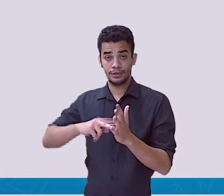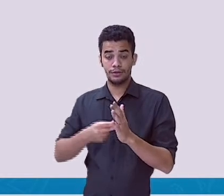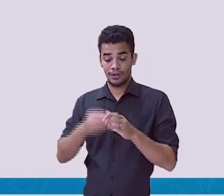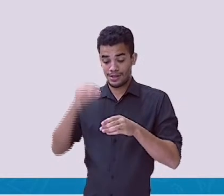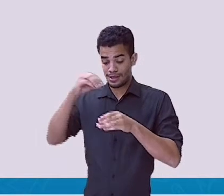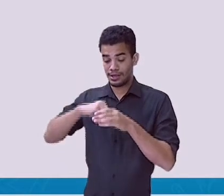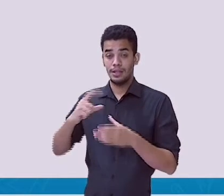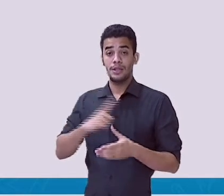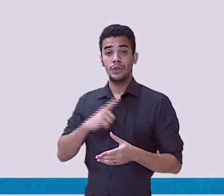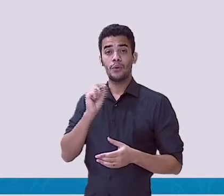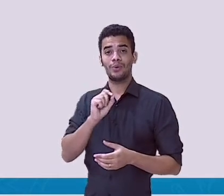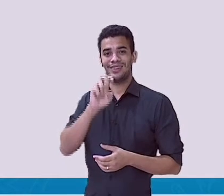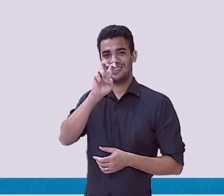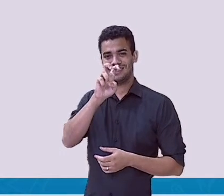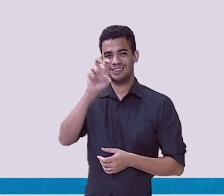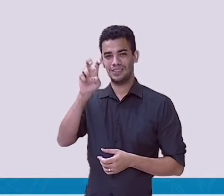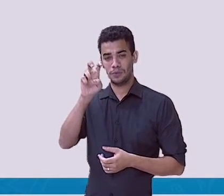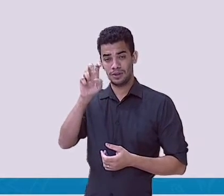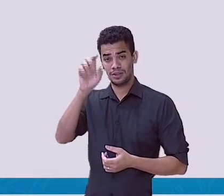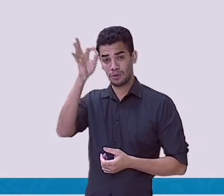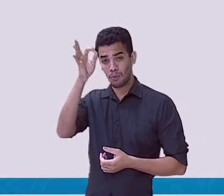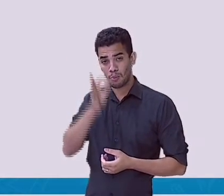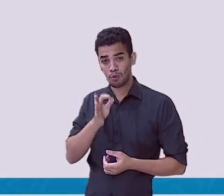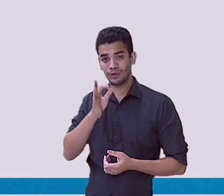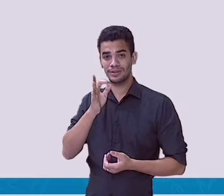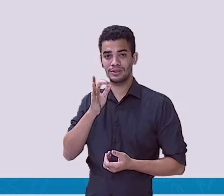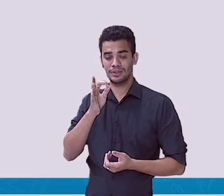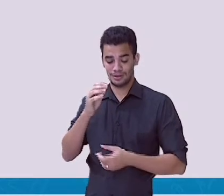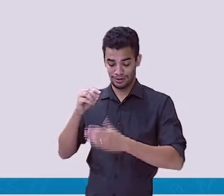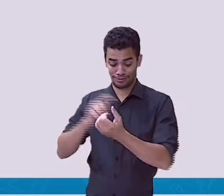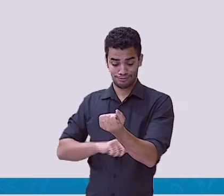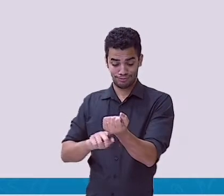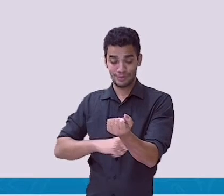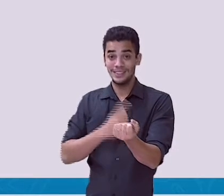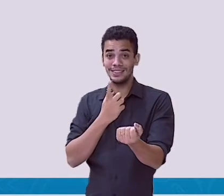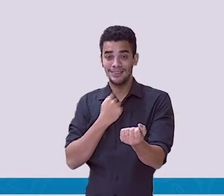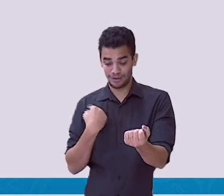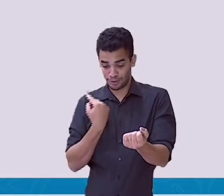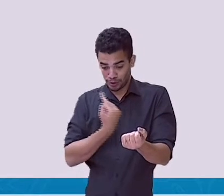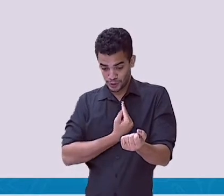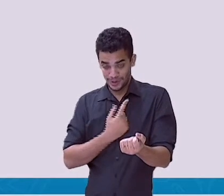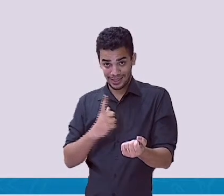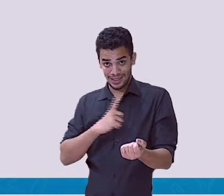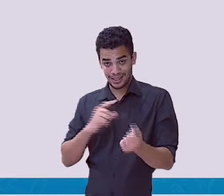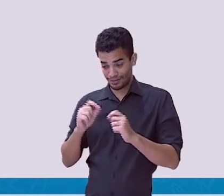55% do sangue é plasma. Os outros